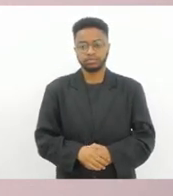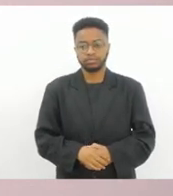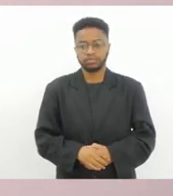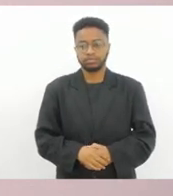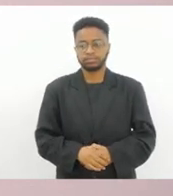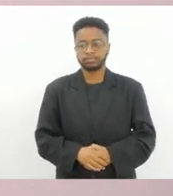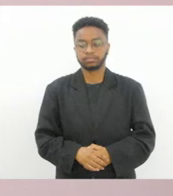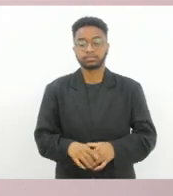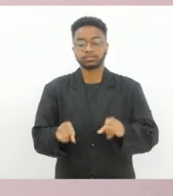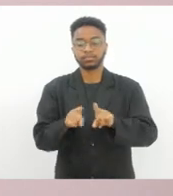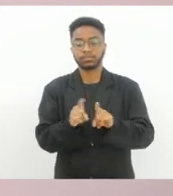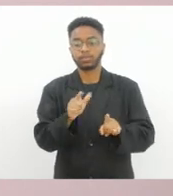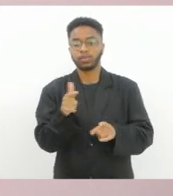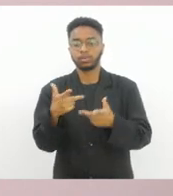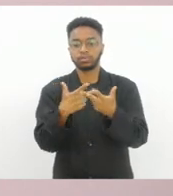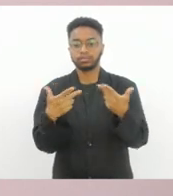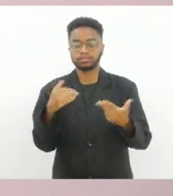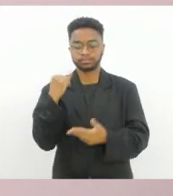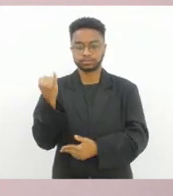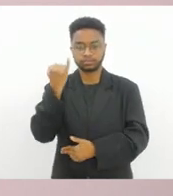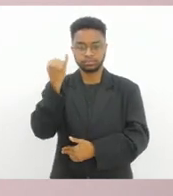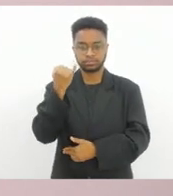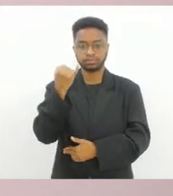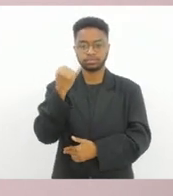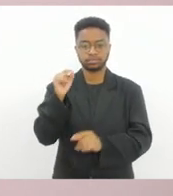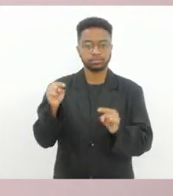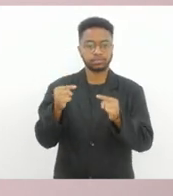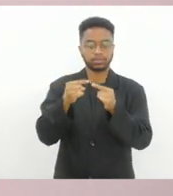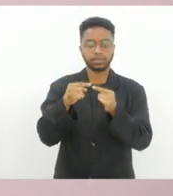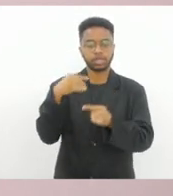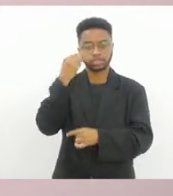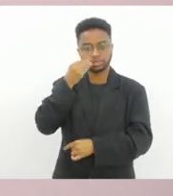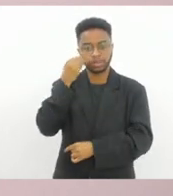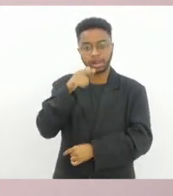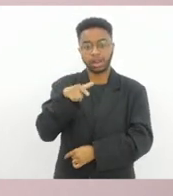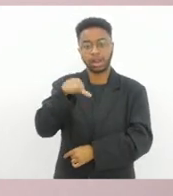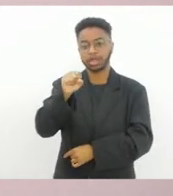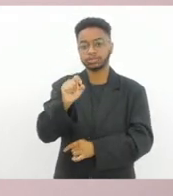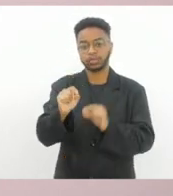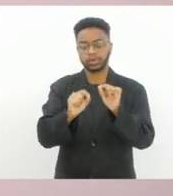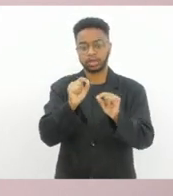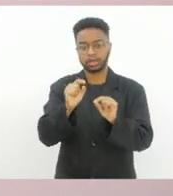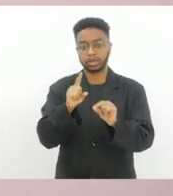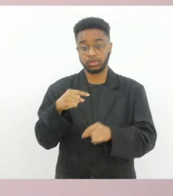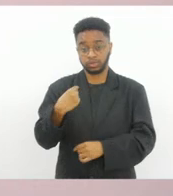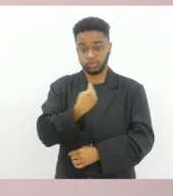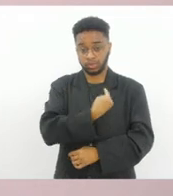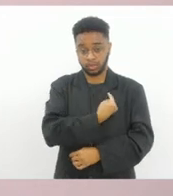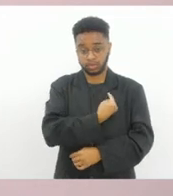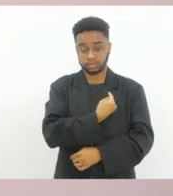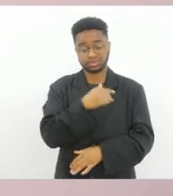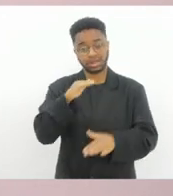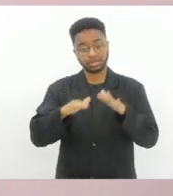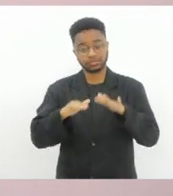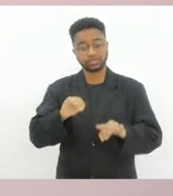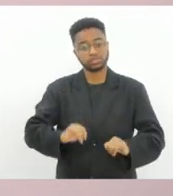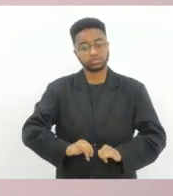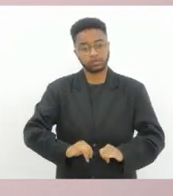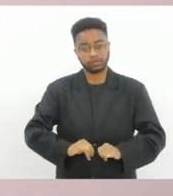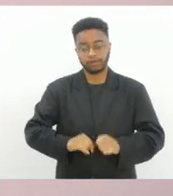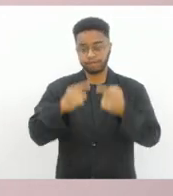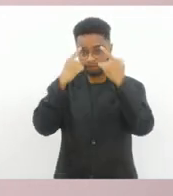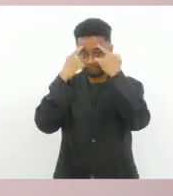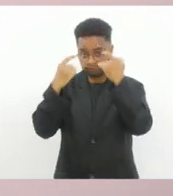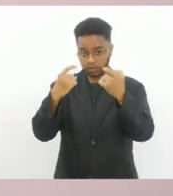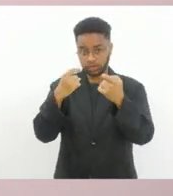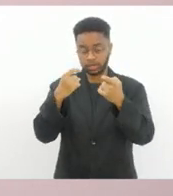Um ponto importante que eu acho de trazer da experiência da lesbianidade é que nós, muitas vezes, sofremos a violência sexual, o